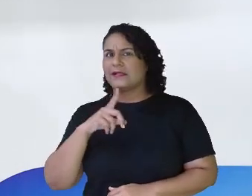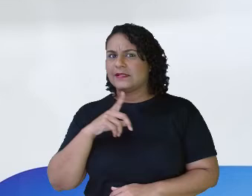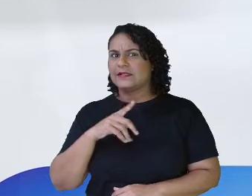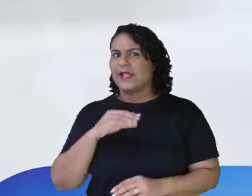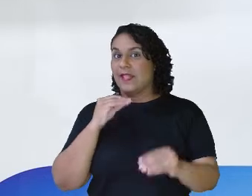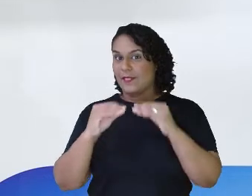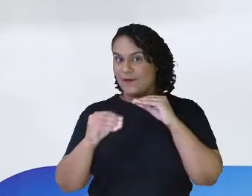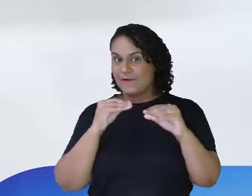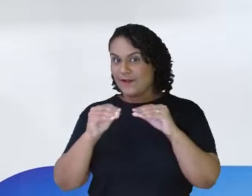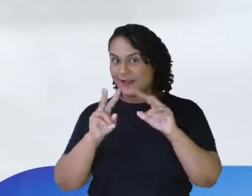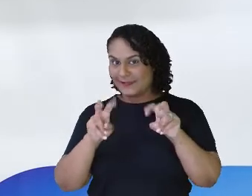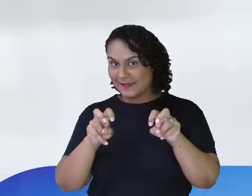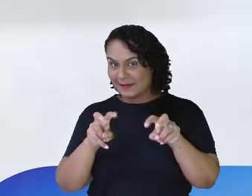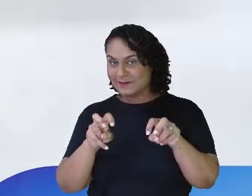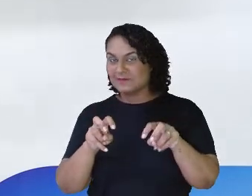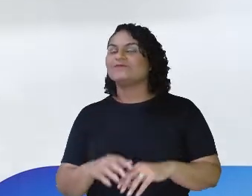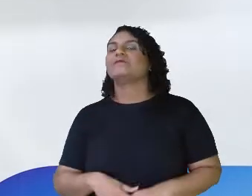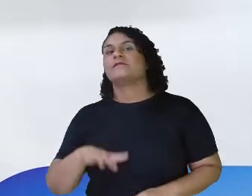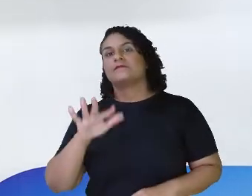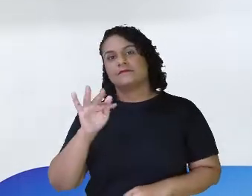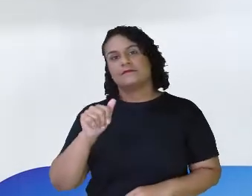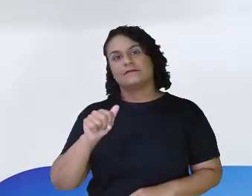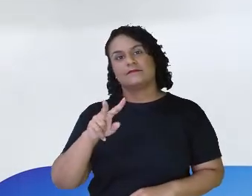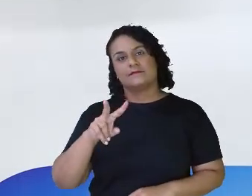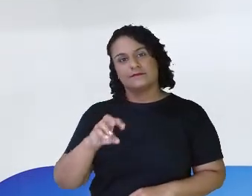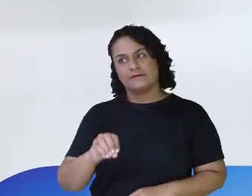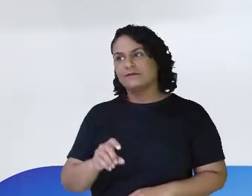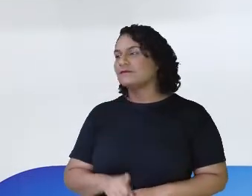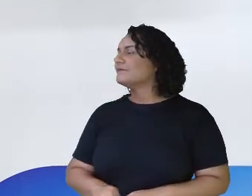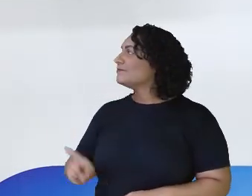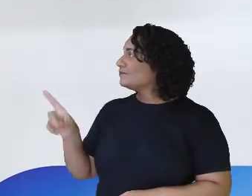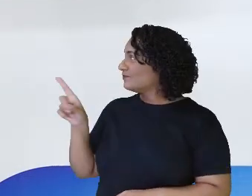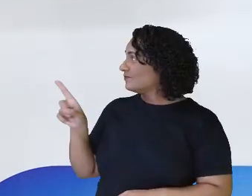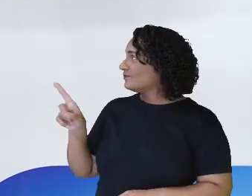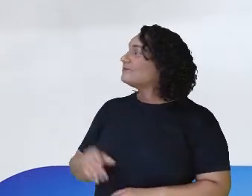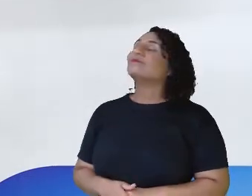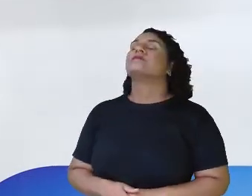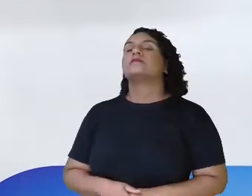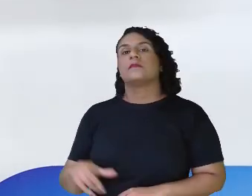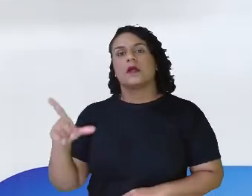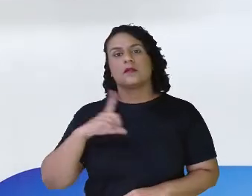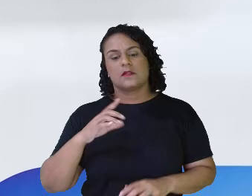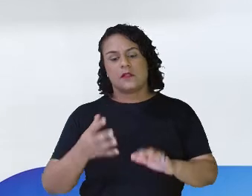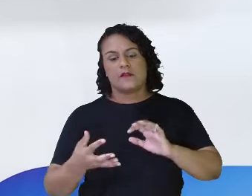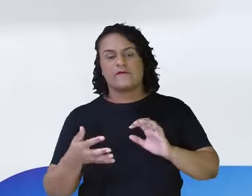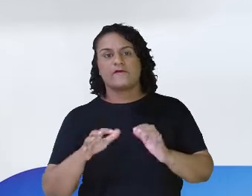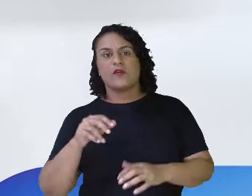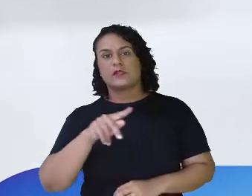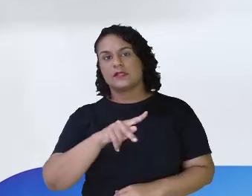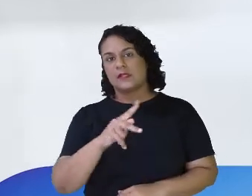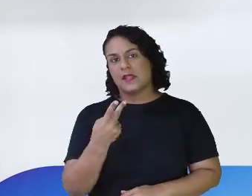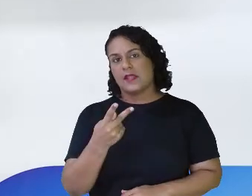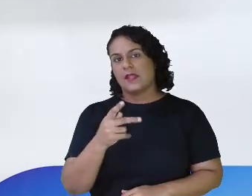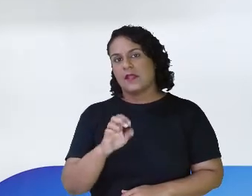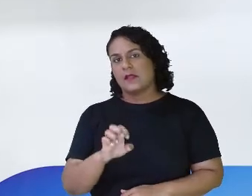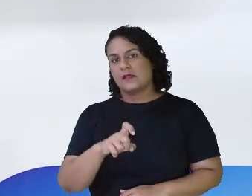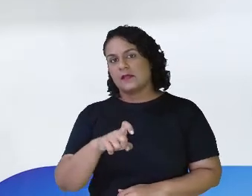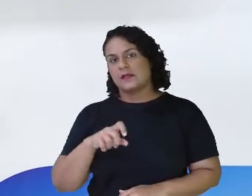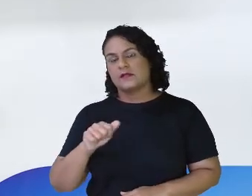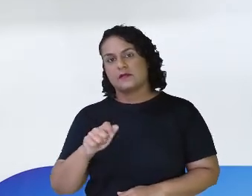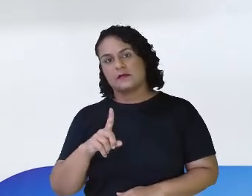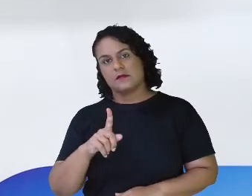novela. Pronto, o favo. Esse favo, ele tem um formato hexagonal, isso